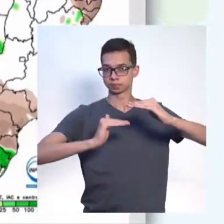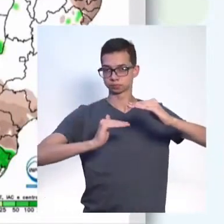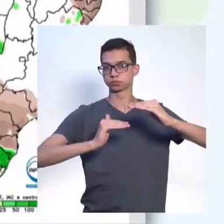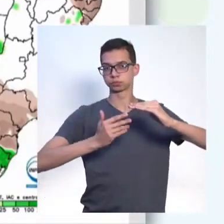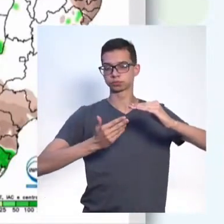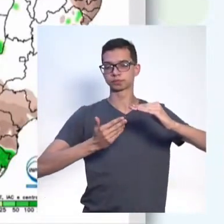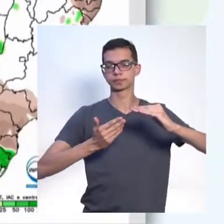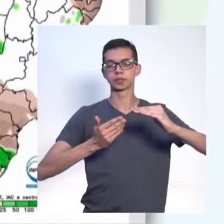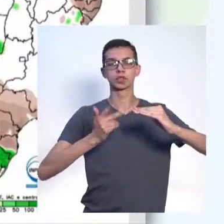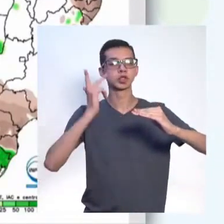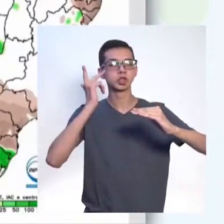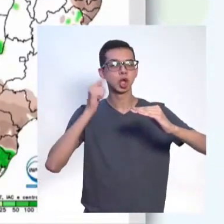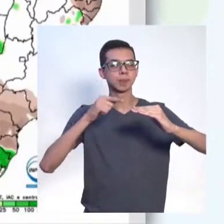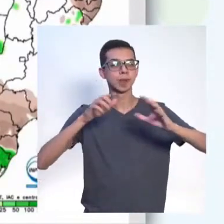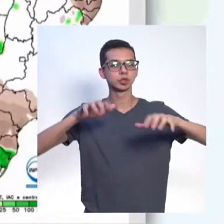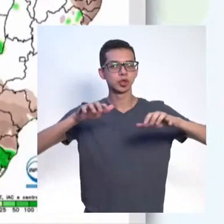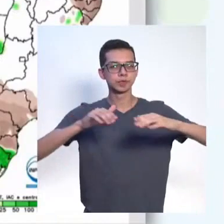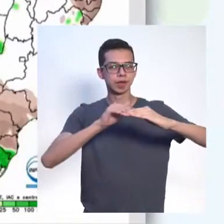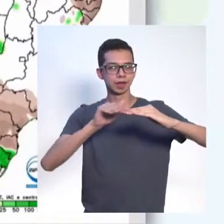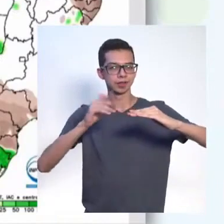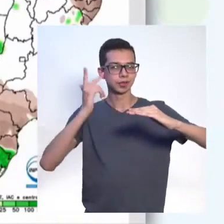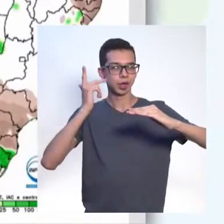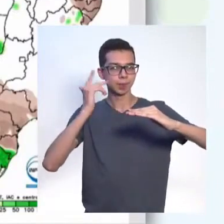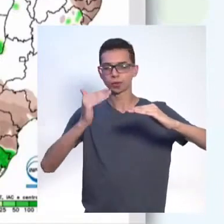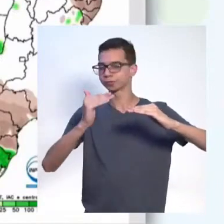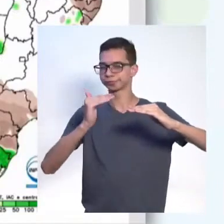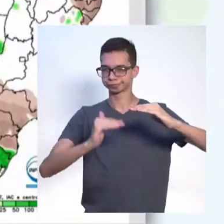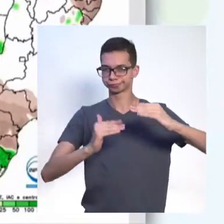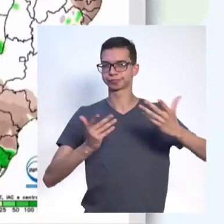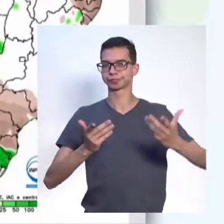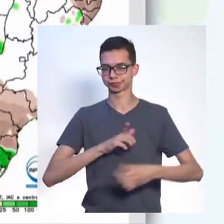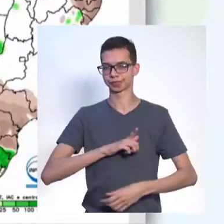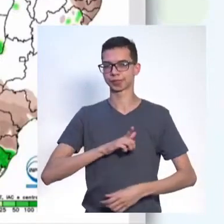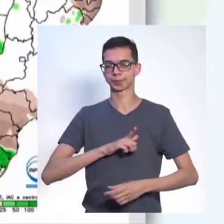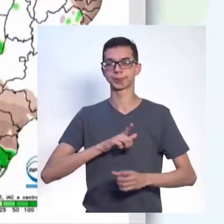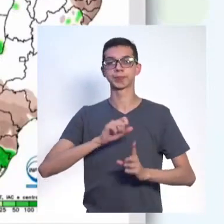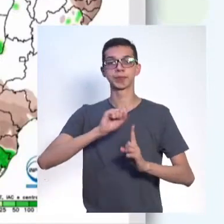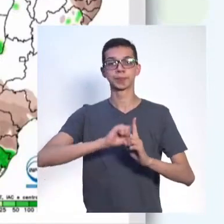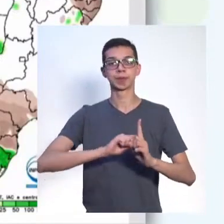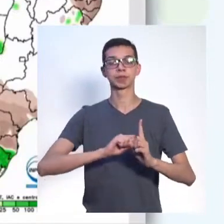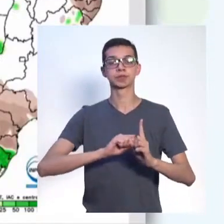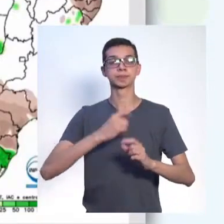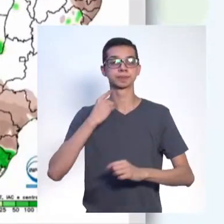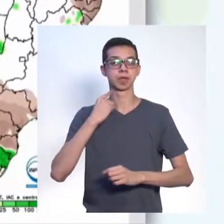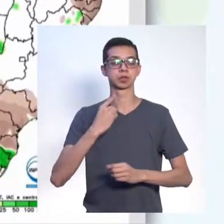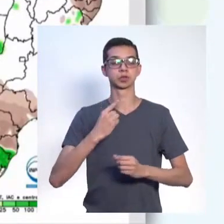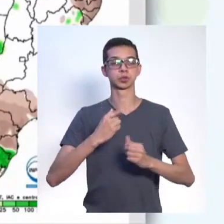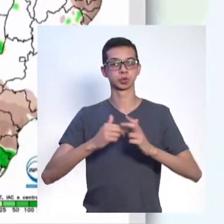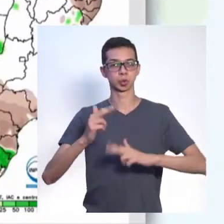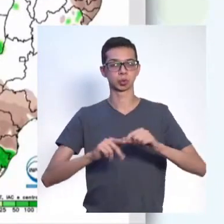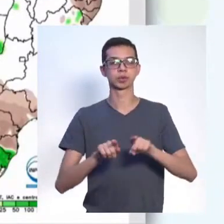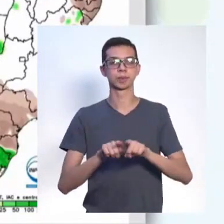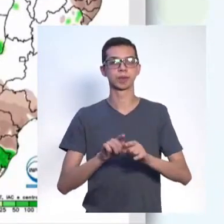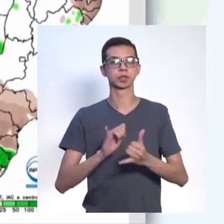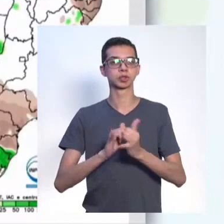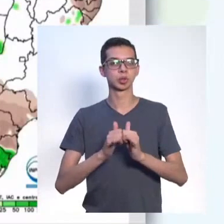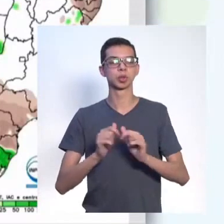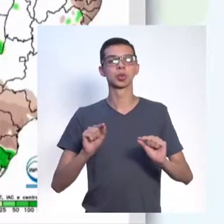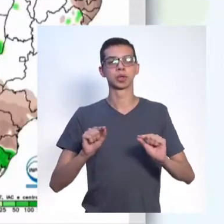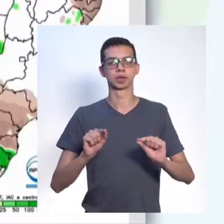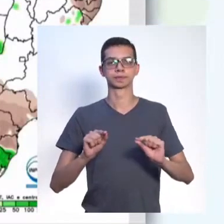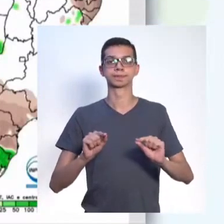a sua quadra chuvosa, né, que foi do período de abril, maio, junho e julho, também, em geral, as chuvas ficaram abaixo